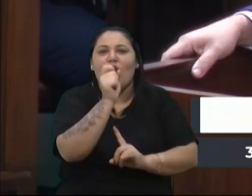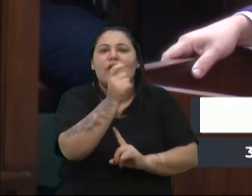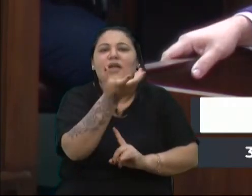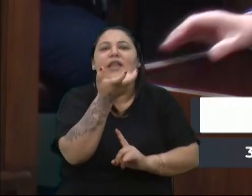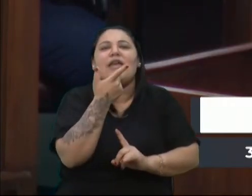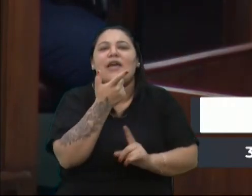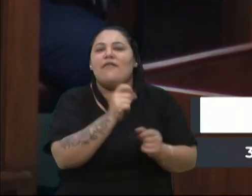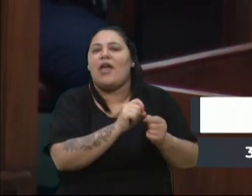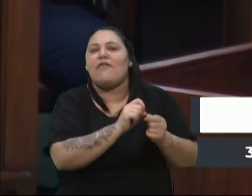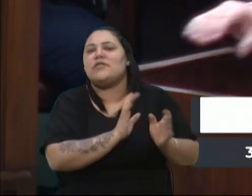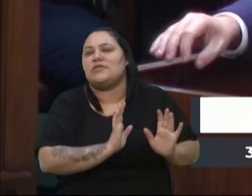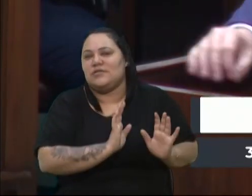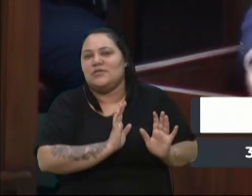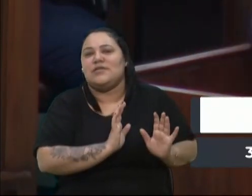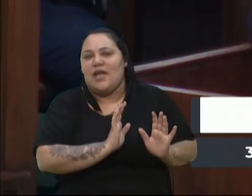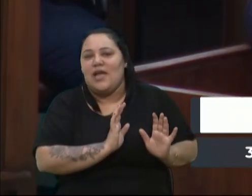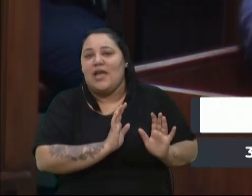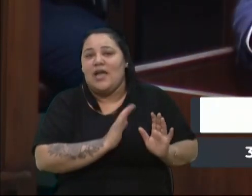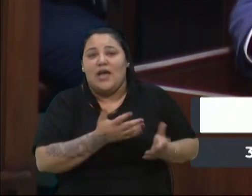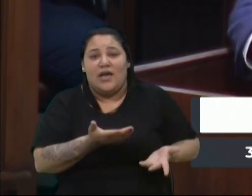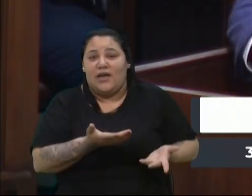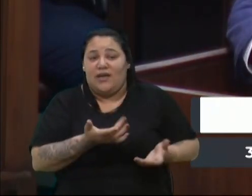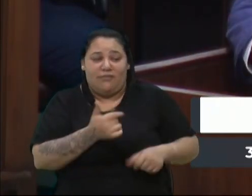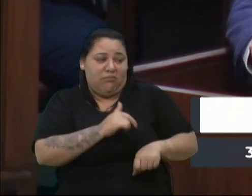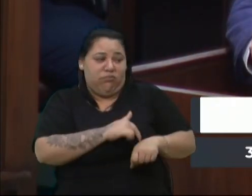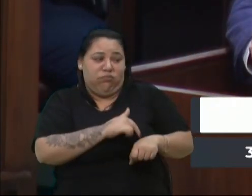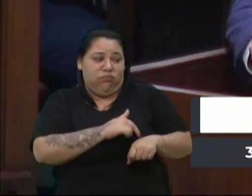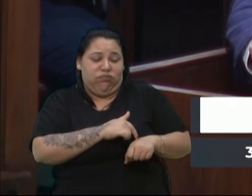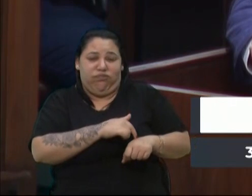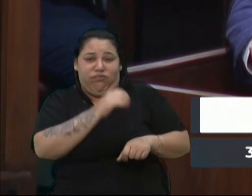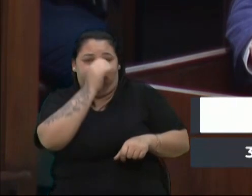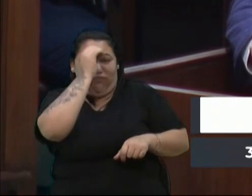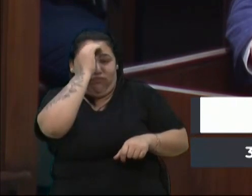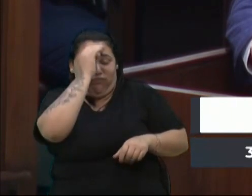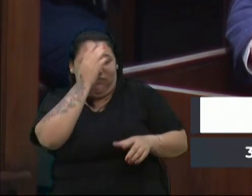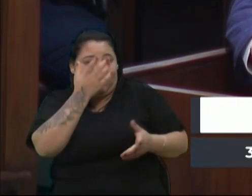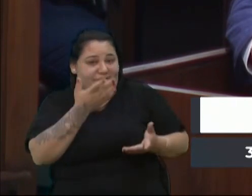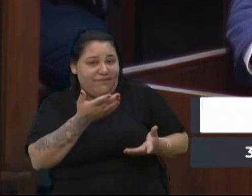fazer. E, naquele momento, não havia nenhum projeto nesse sentido.